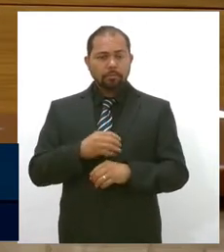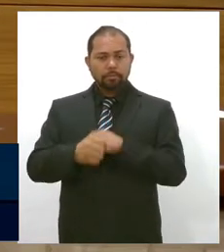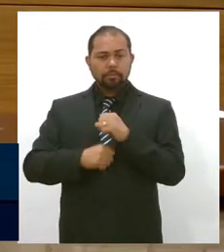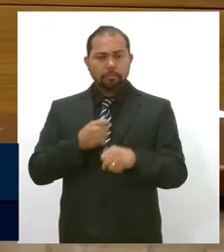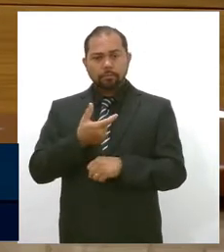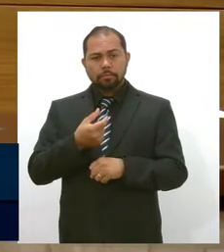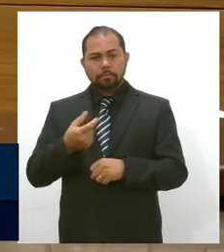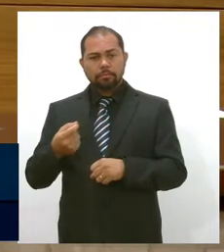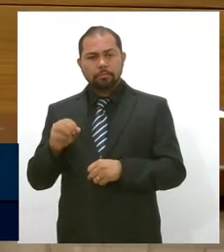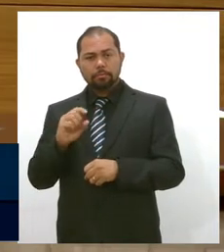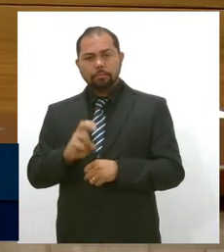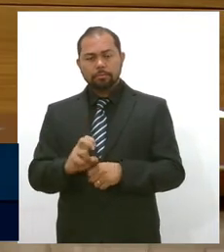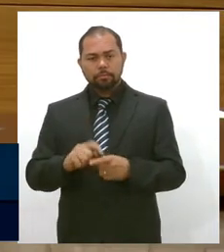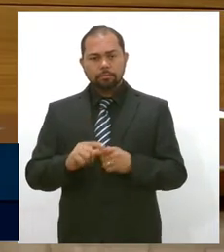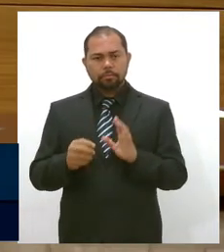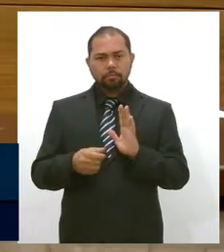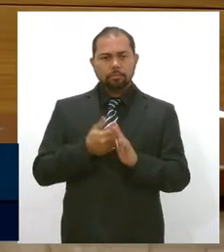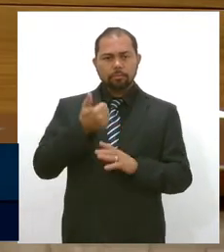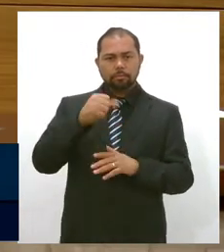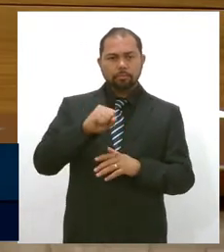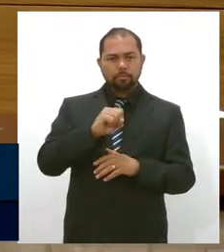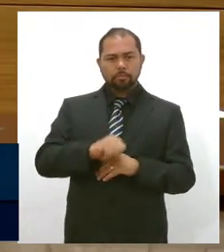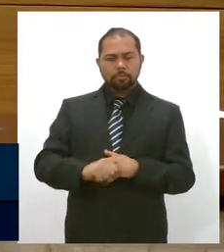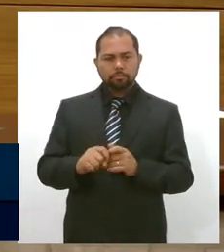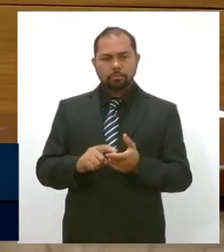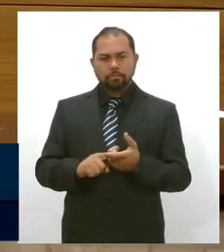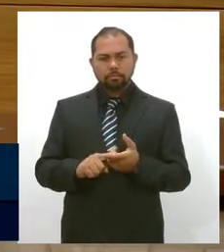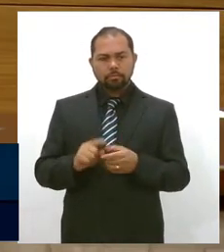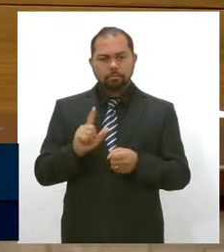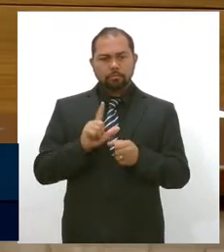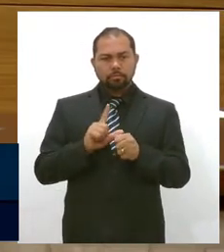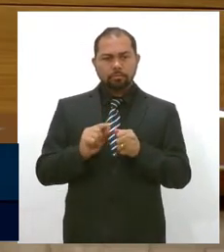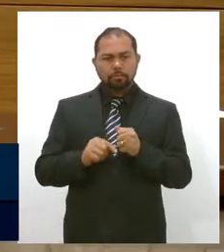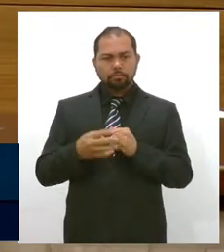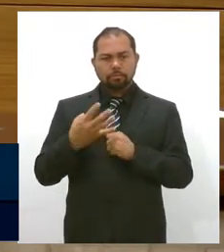título 6º, do capítulo 4º, a fim de que seja